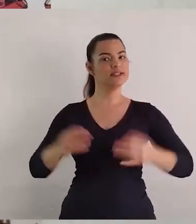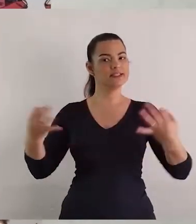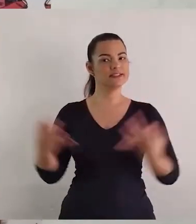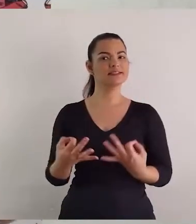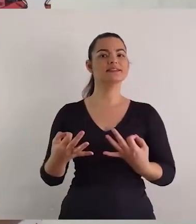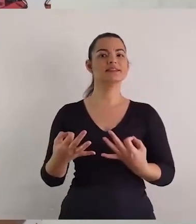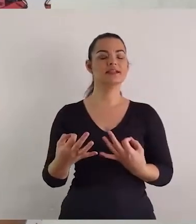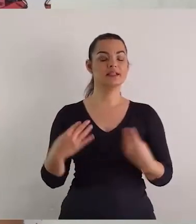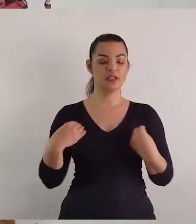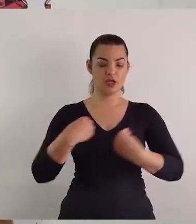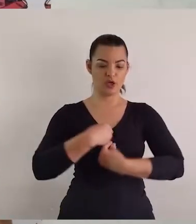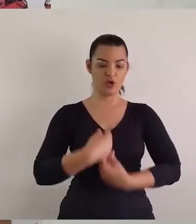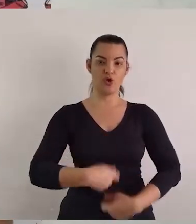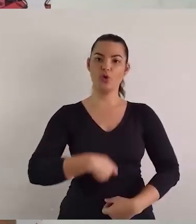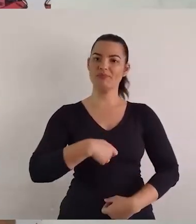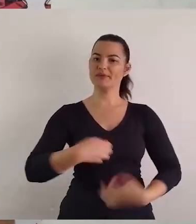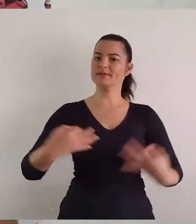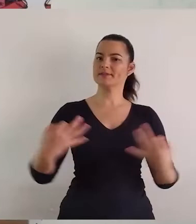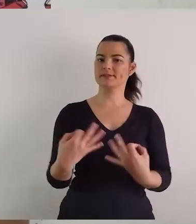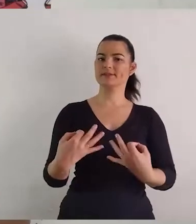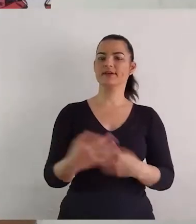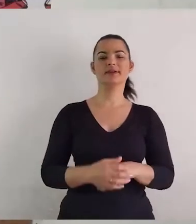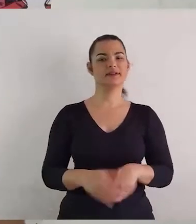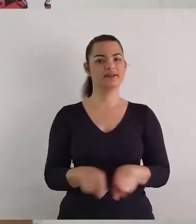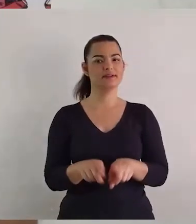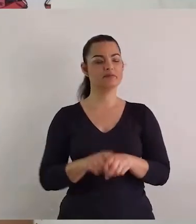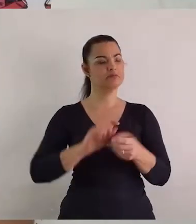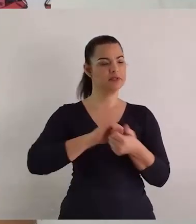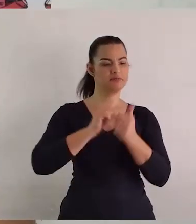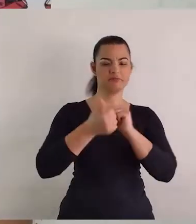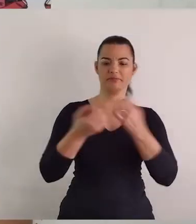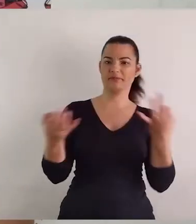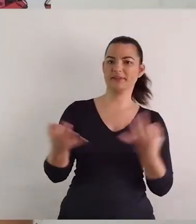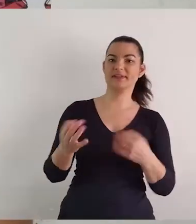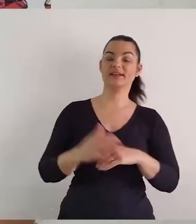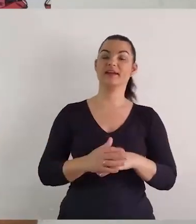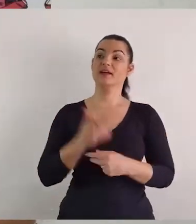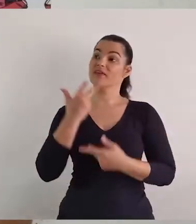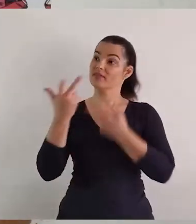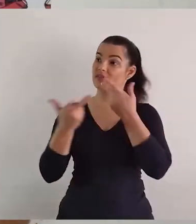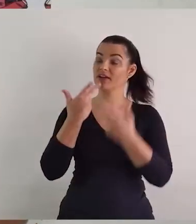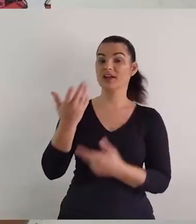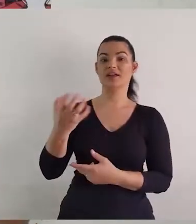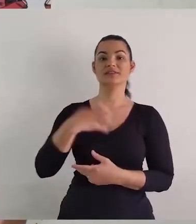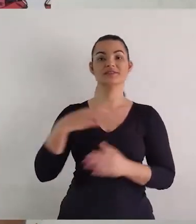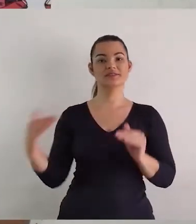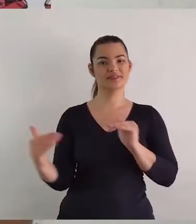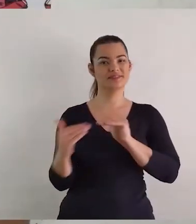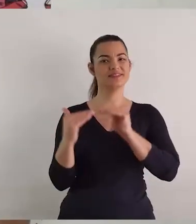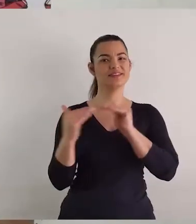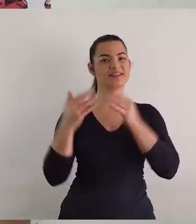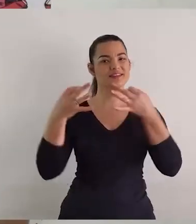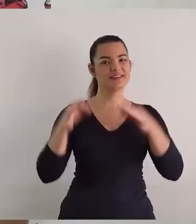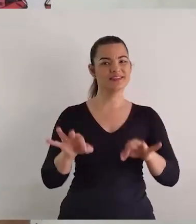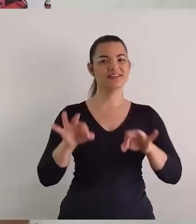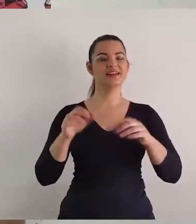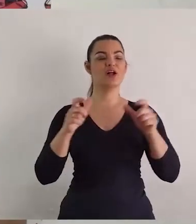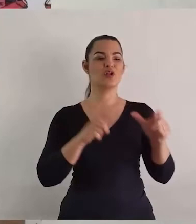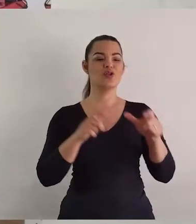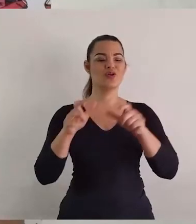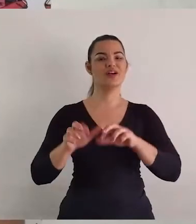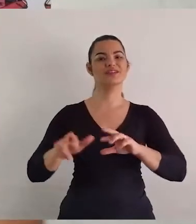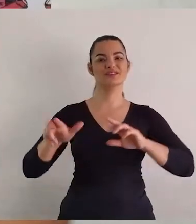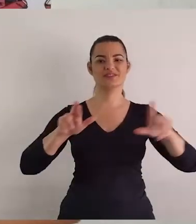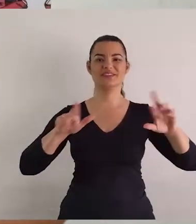locais, nos vestirmos adequadamente, falarmos de maneira coerente com esses